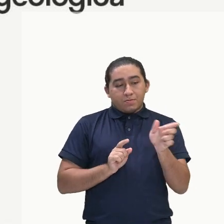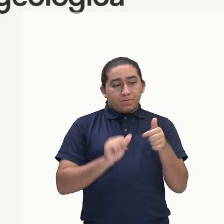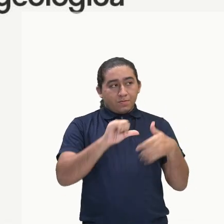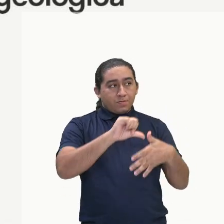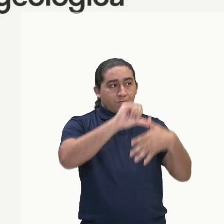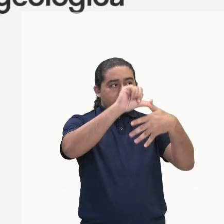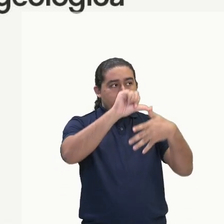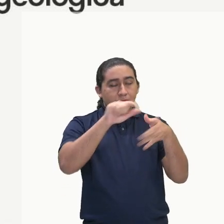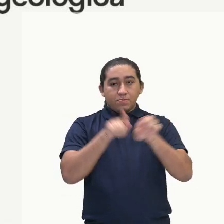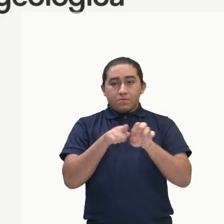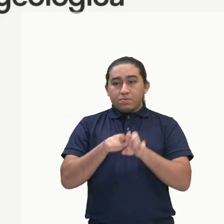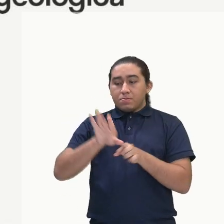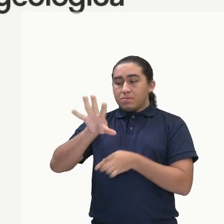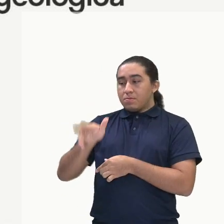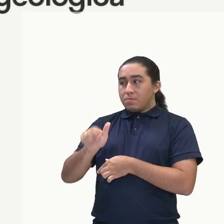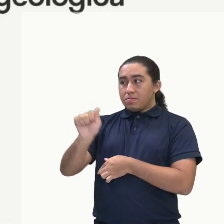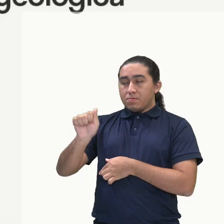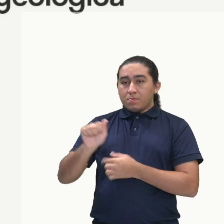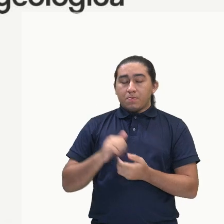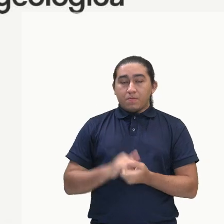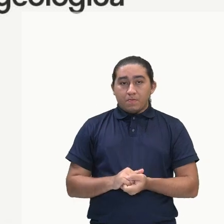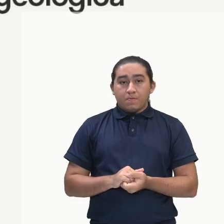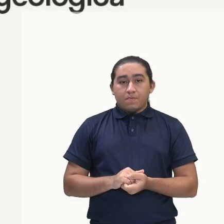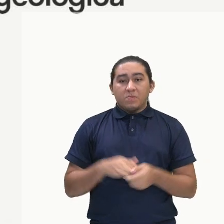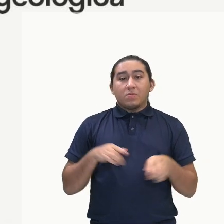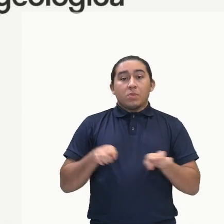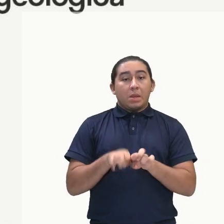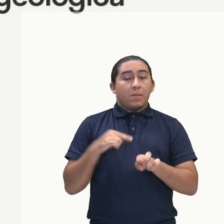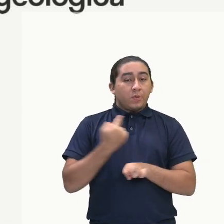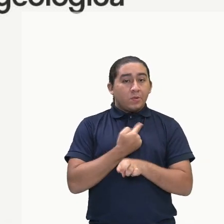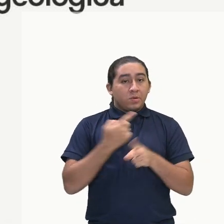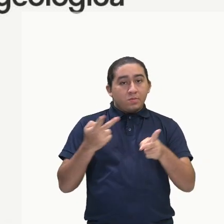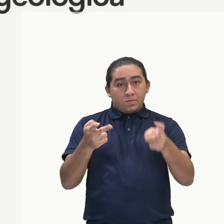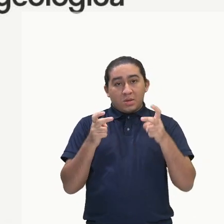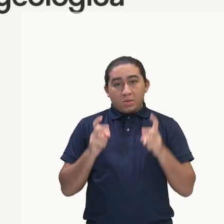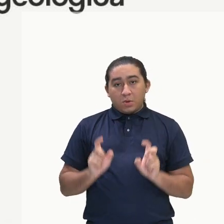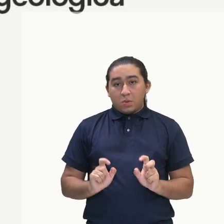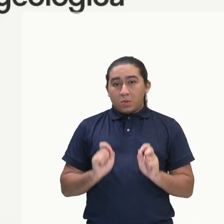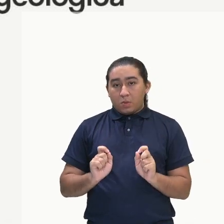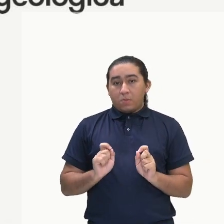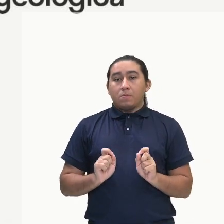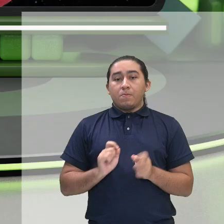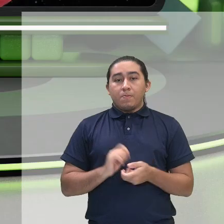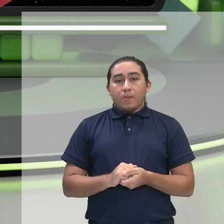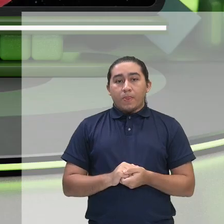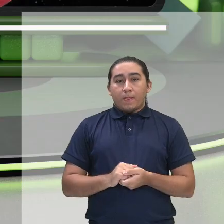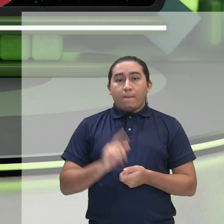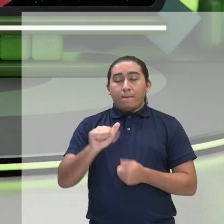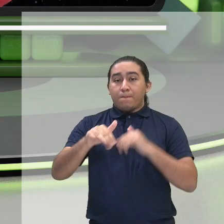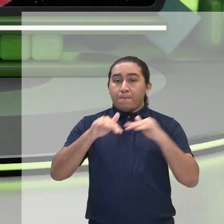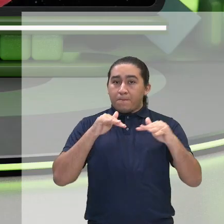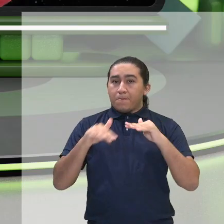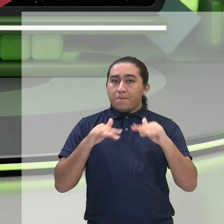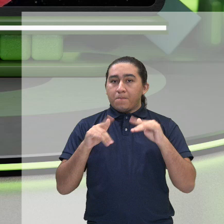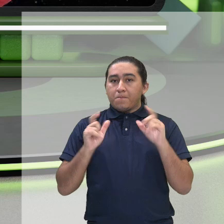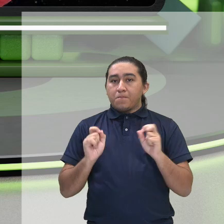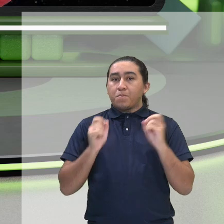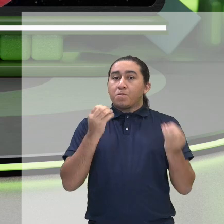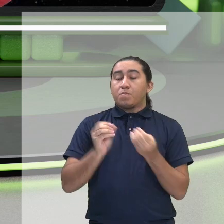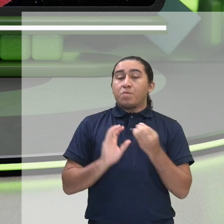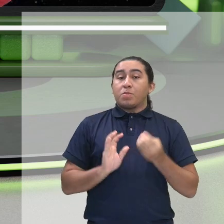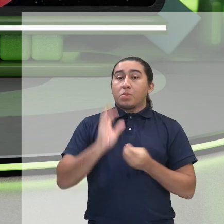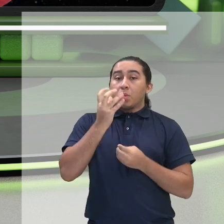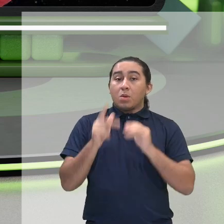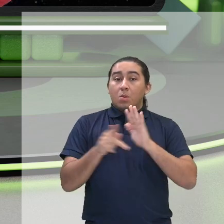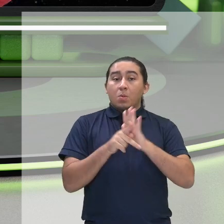da África, tá certo? E aí, para a gente observar aqui esse movimento, né, continental